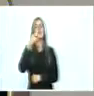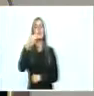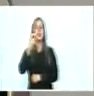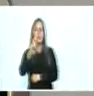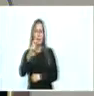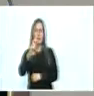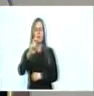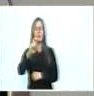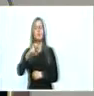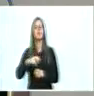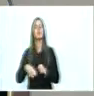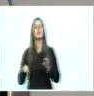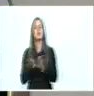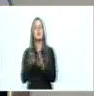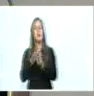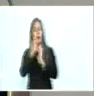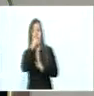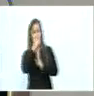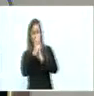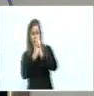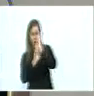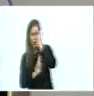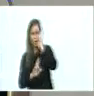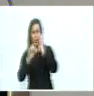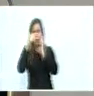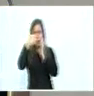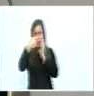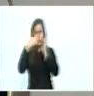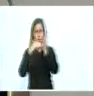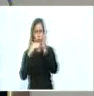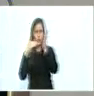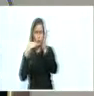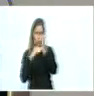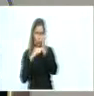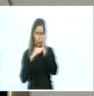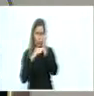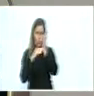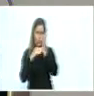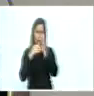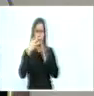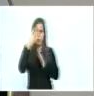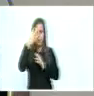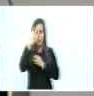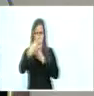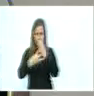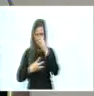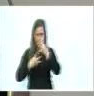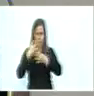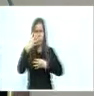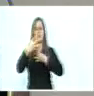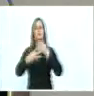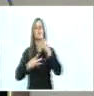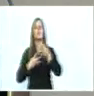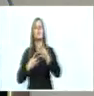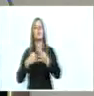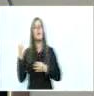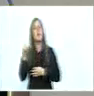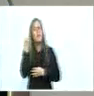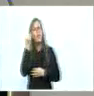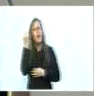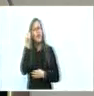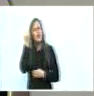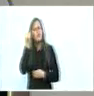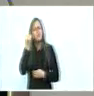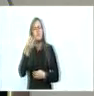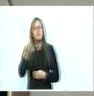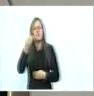dentro do mesmo, o relatório dos dois últimos quadrimestres. de fundamental importância para conhecimento de